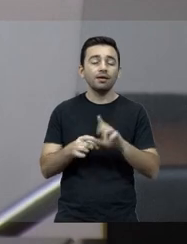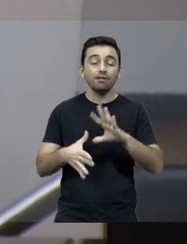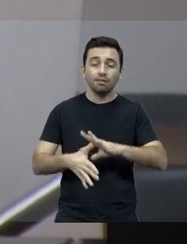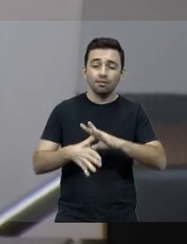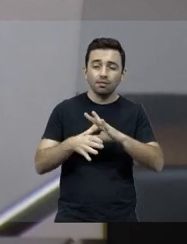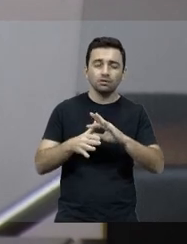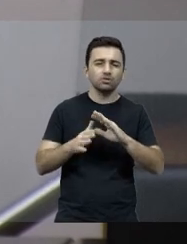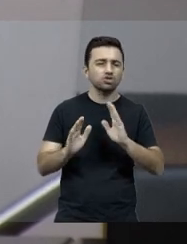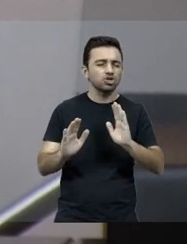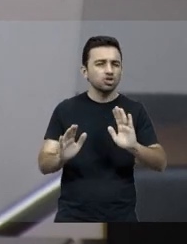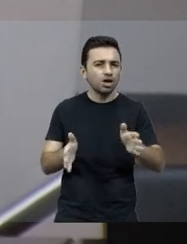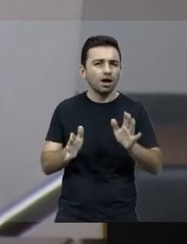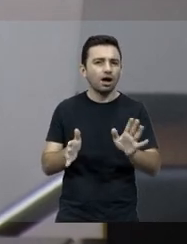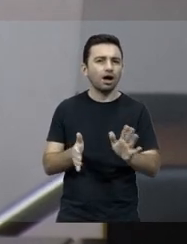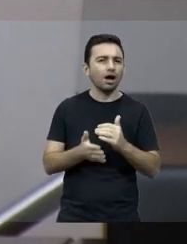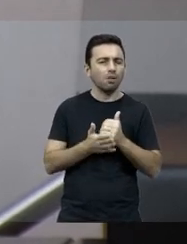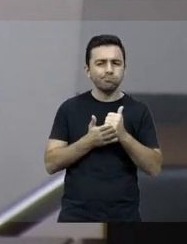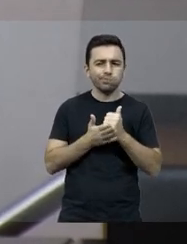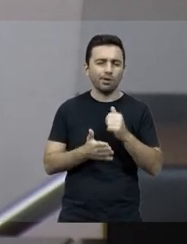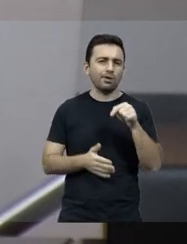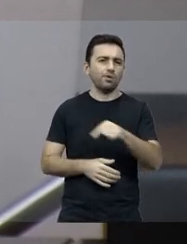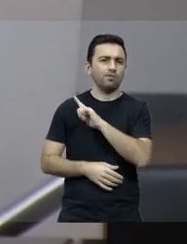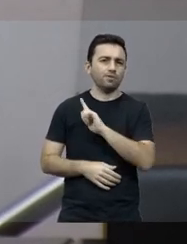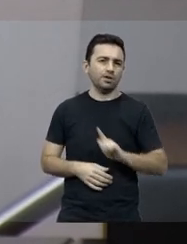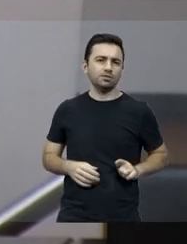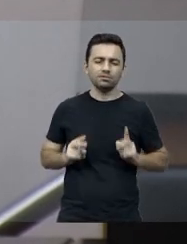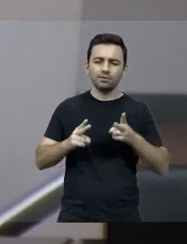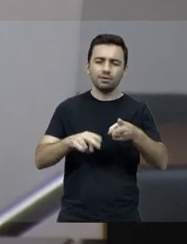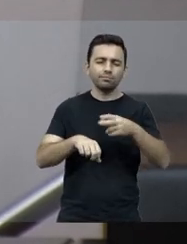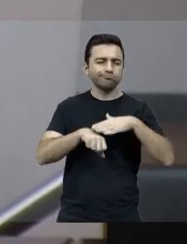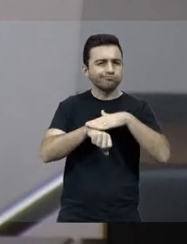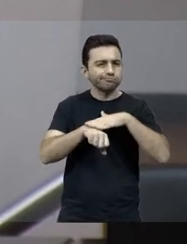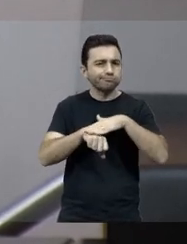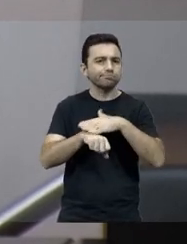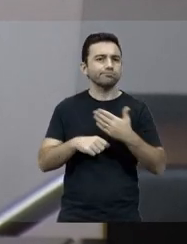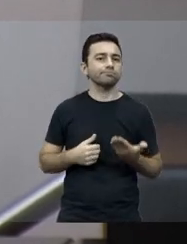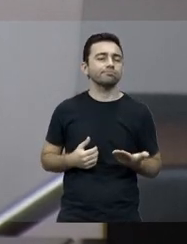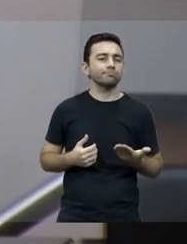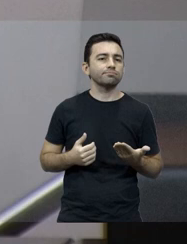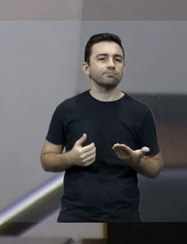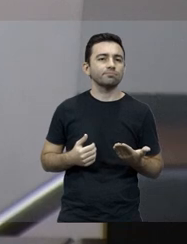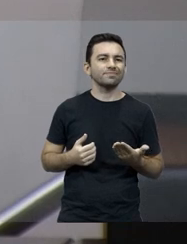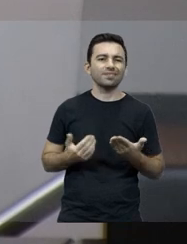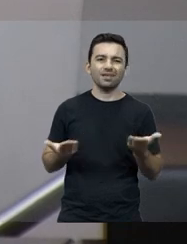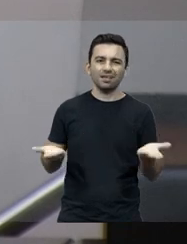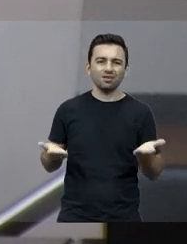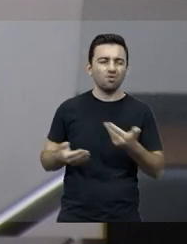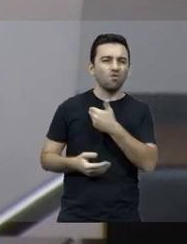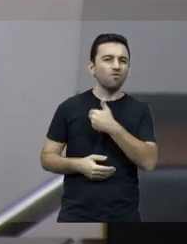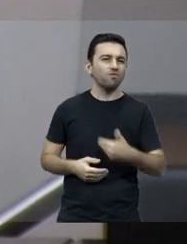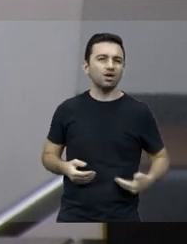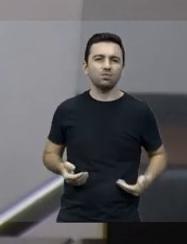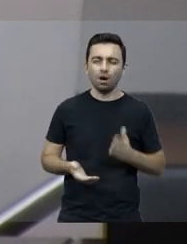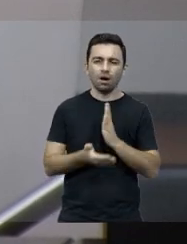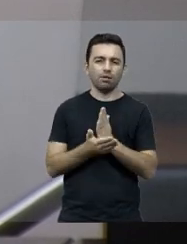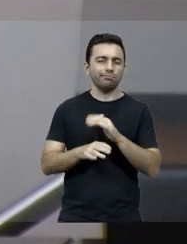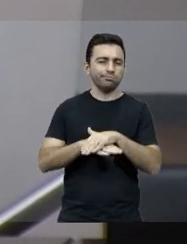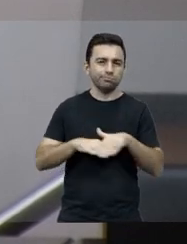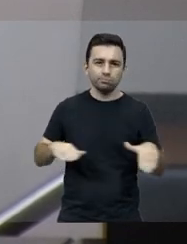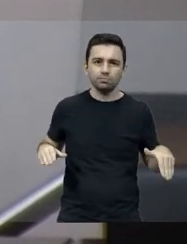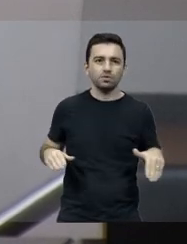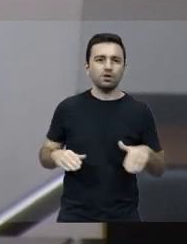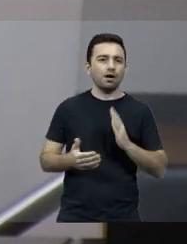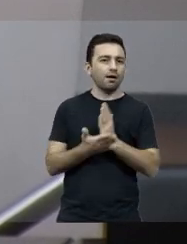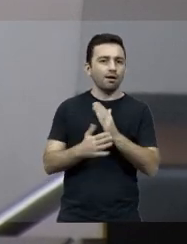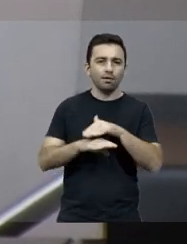governo nessa conversa? Então, é um governo que tem fim, acabou. Acabou e